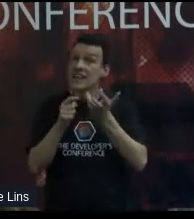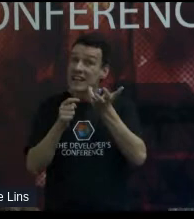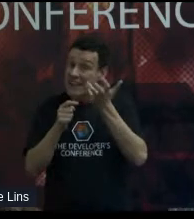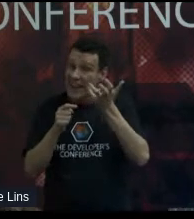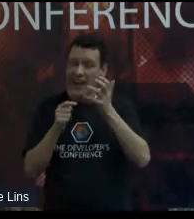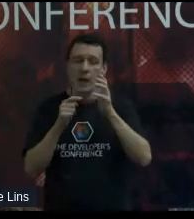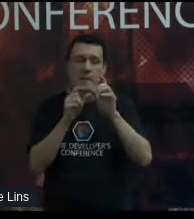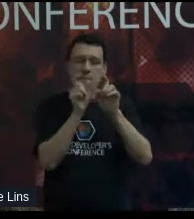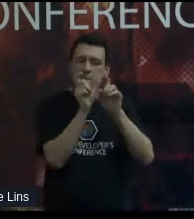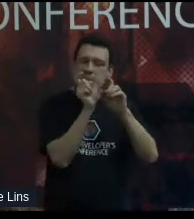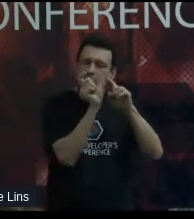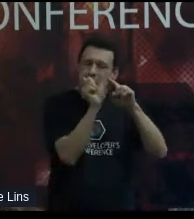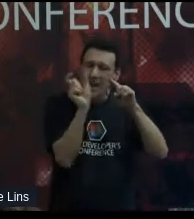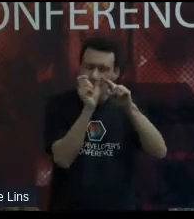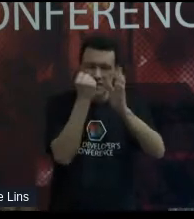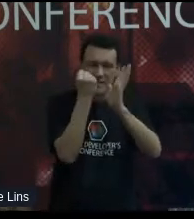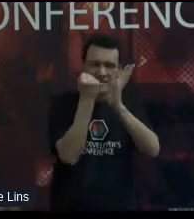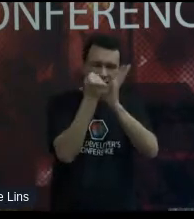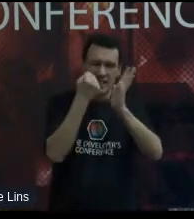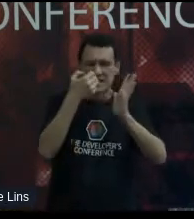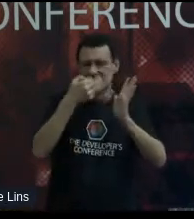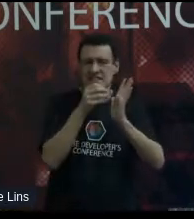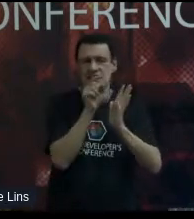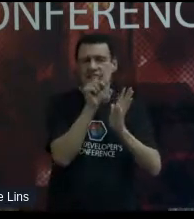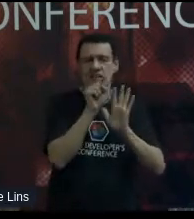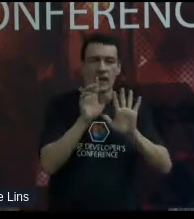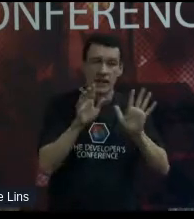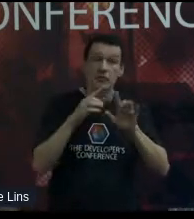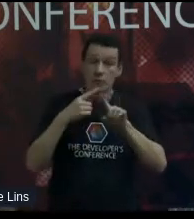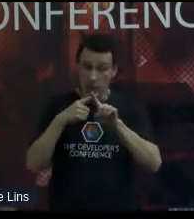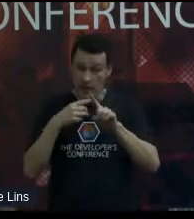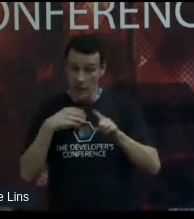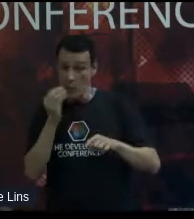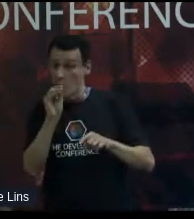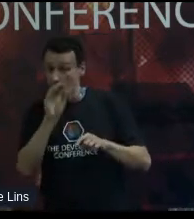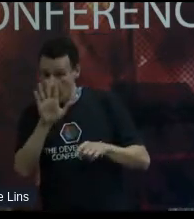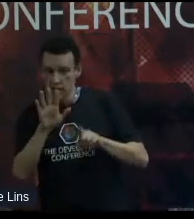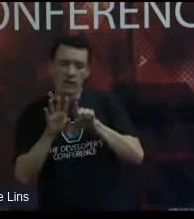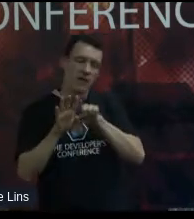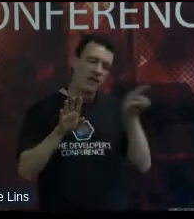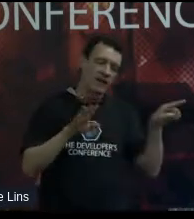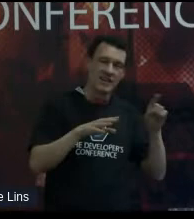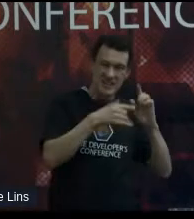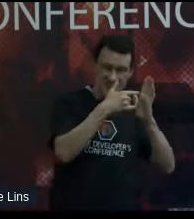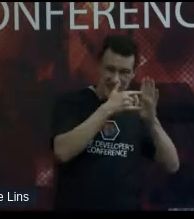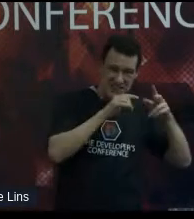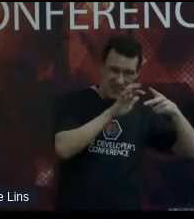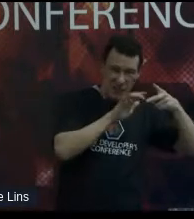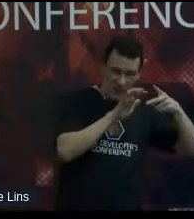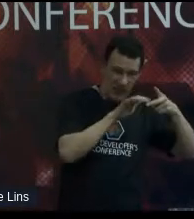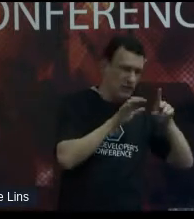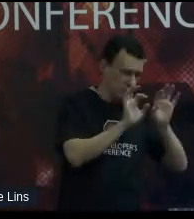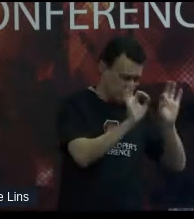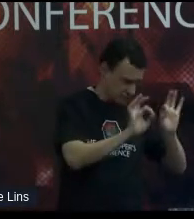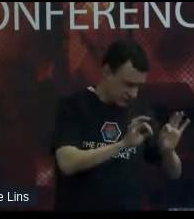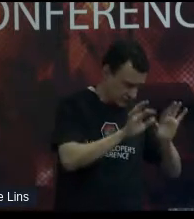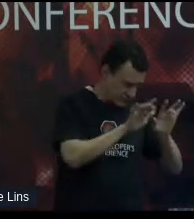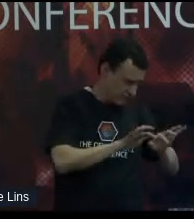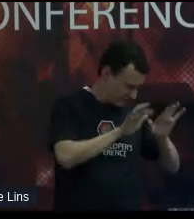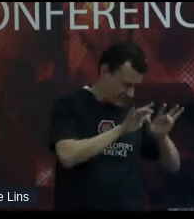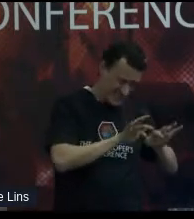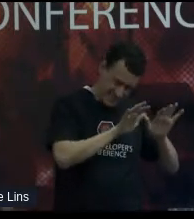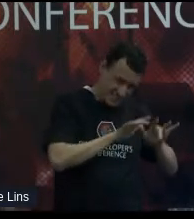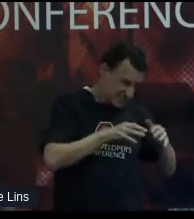feita da forma correta, né? Que o desenvolvedor utilize as propriedades, os atributos que as linguagens